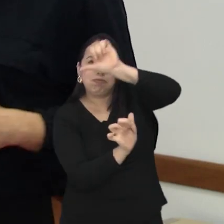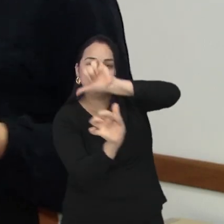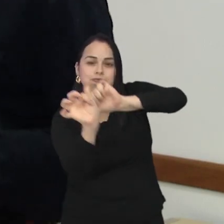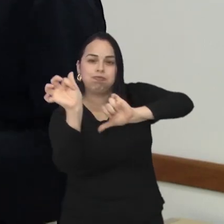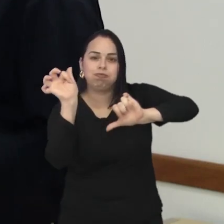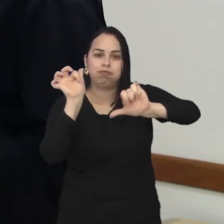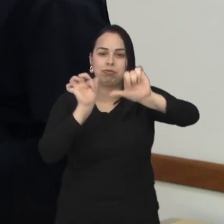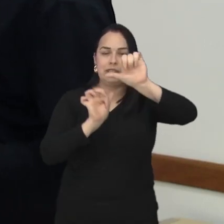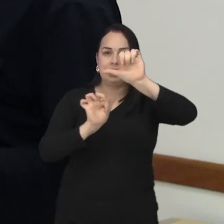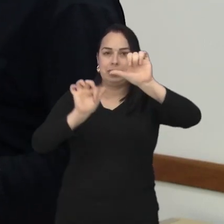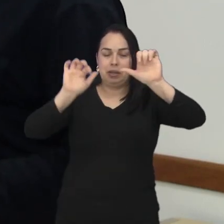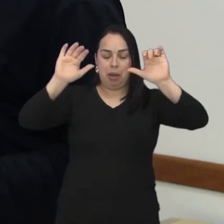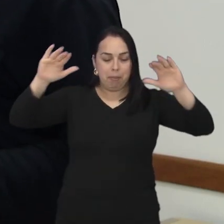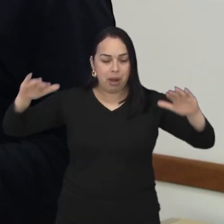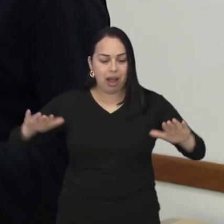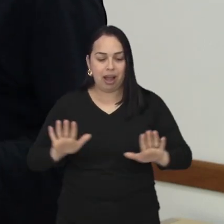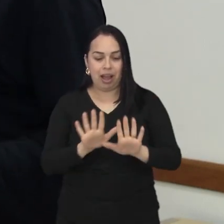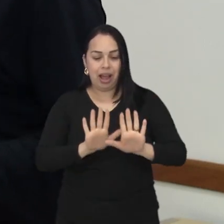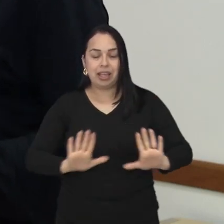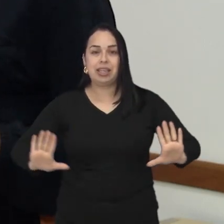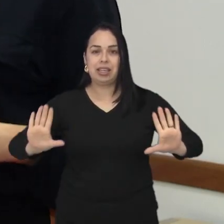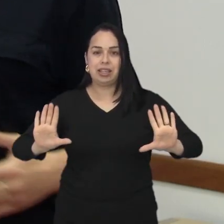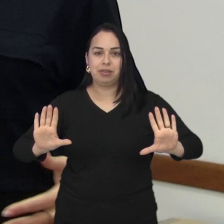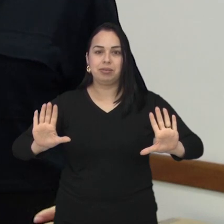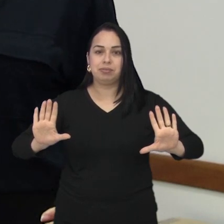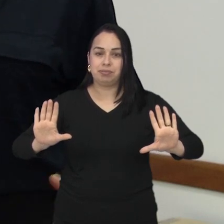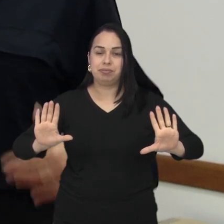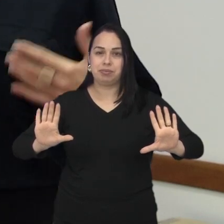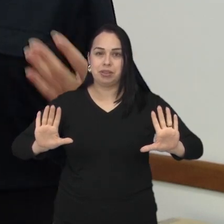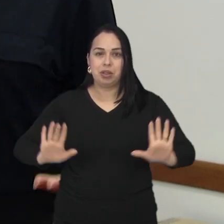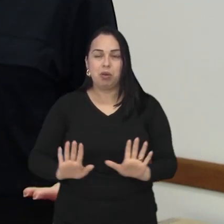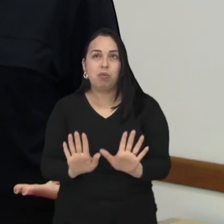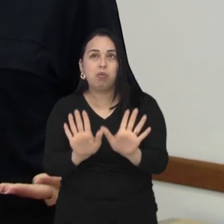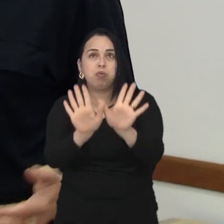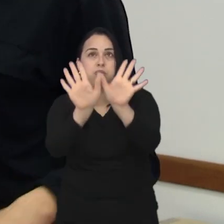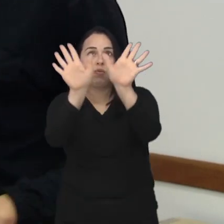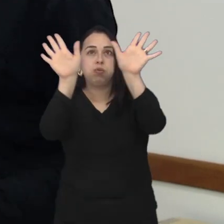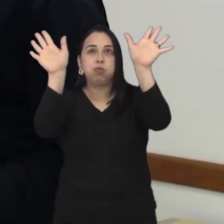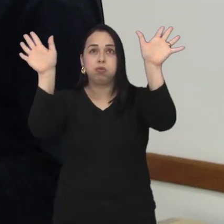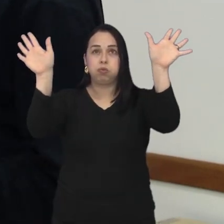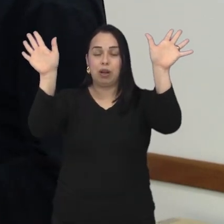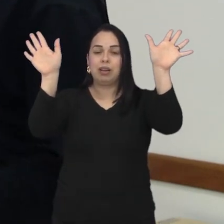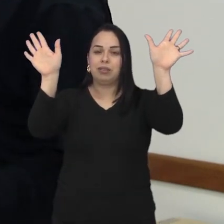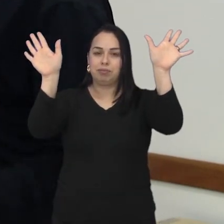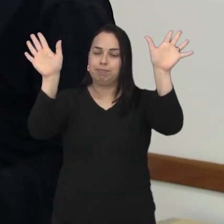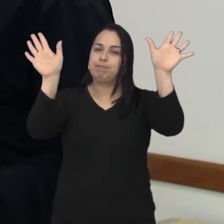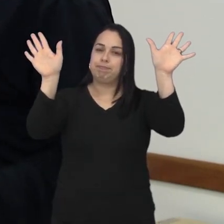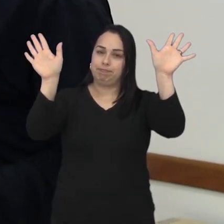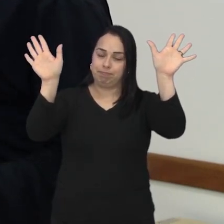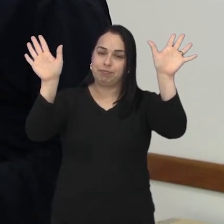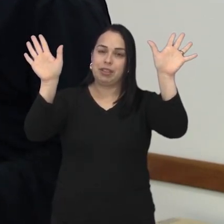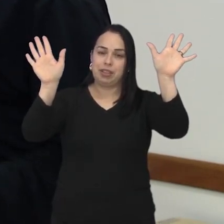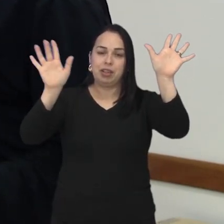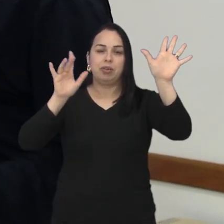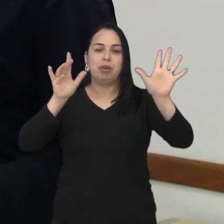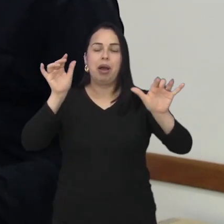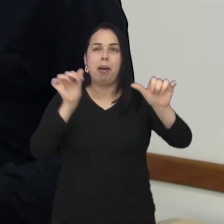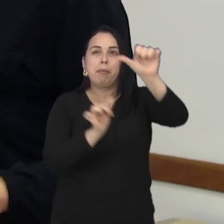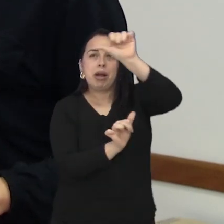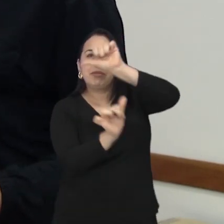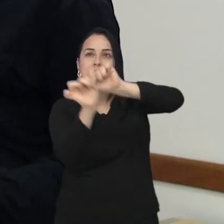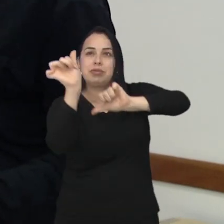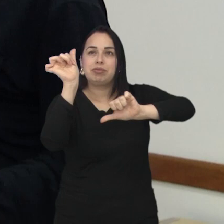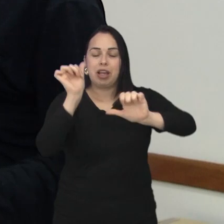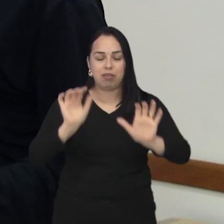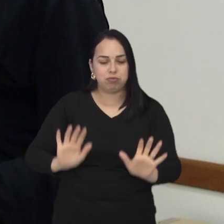ação, a superfície fica mais fria, já que o ar frio é mais pesado, o ar quente sobe, funcionando como